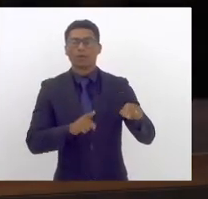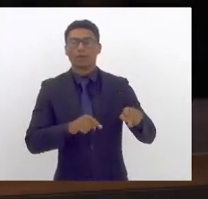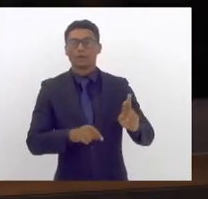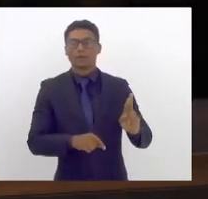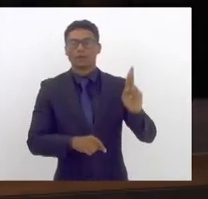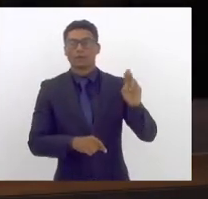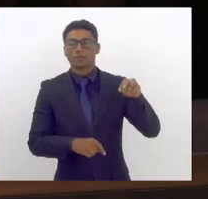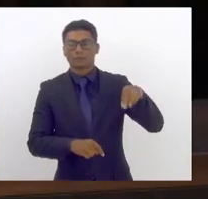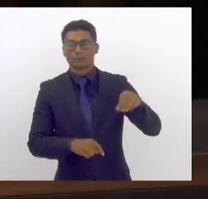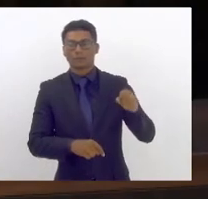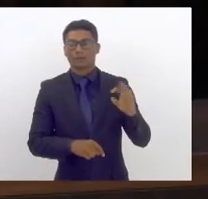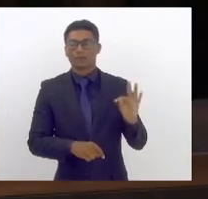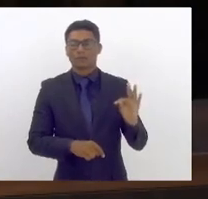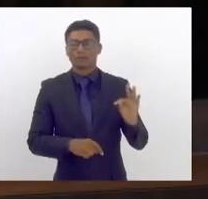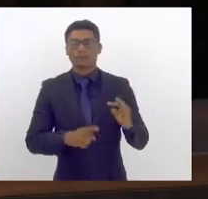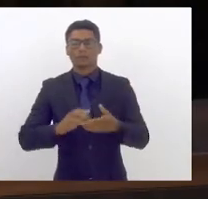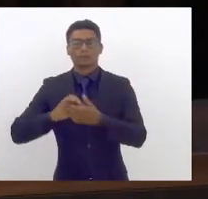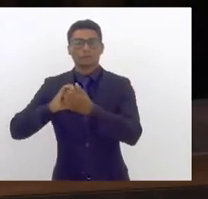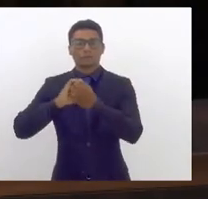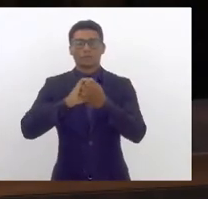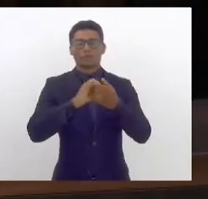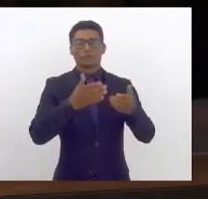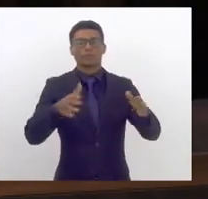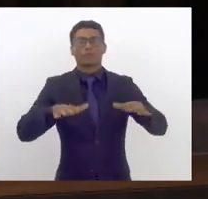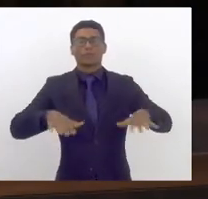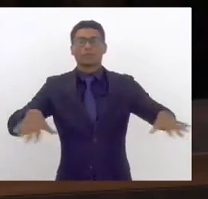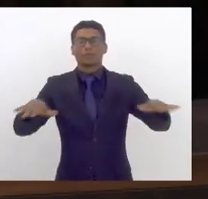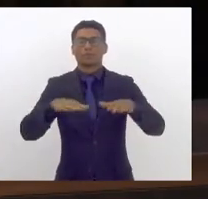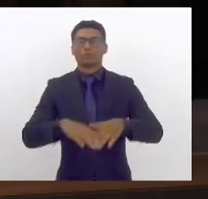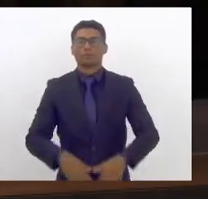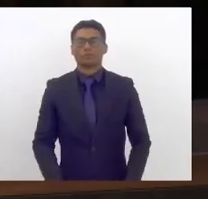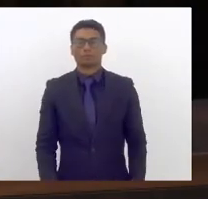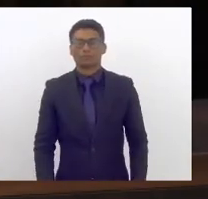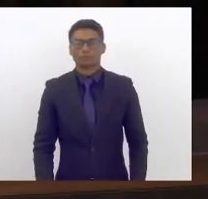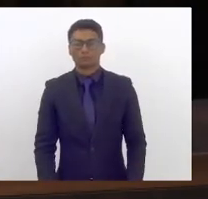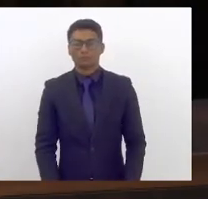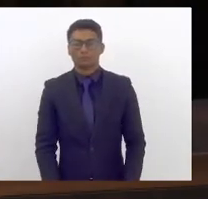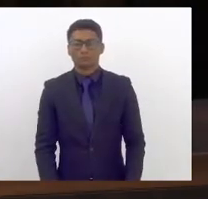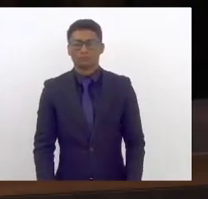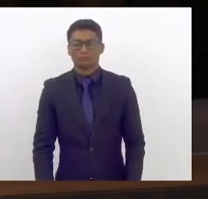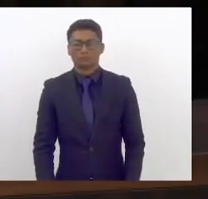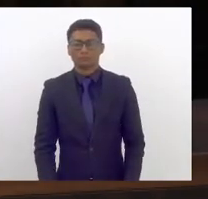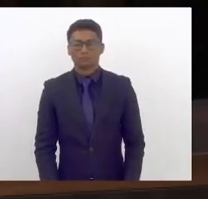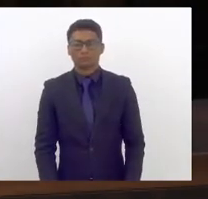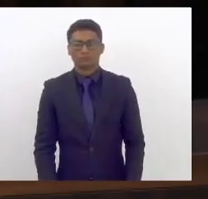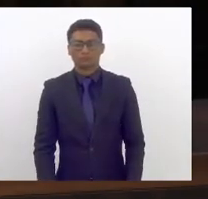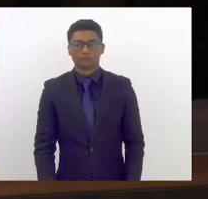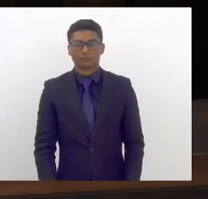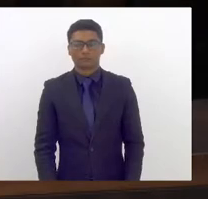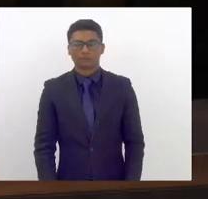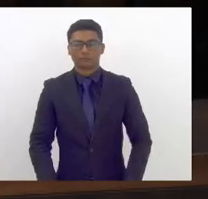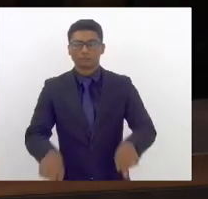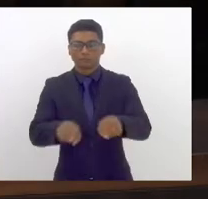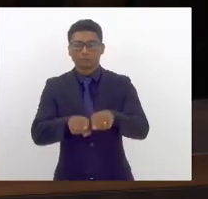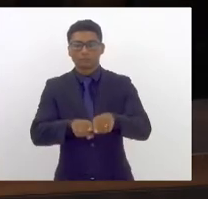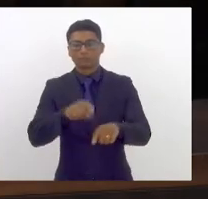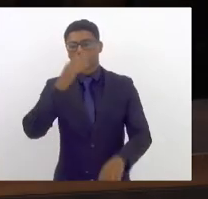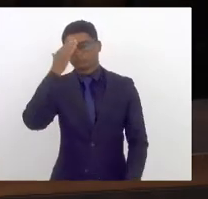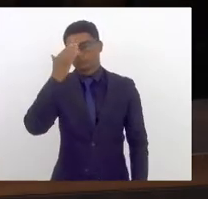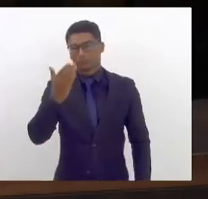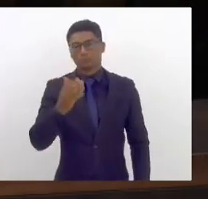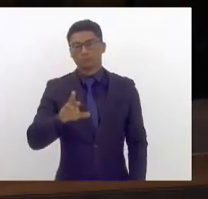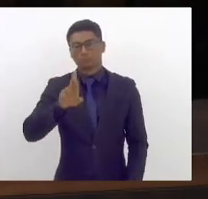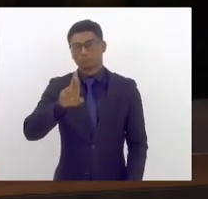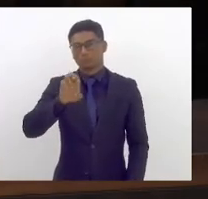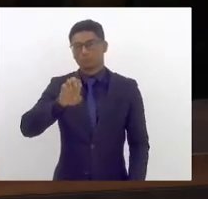quero saudar a todas vocês e todos também e quero agradecer muito a